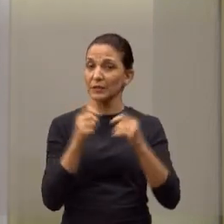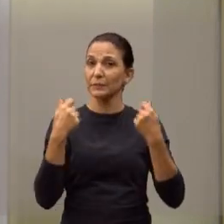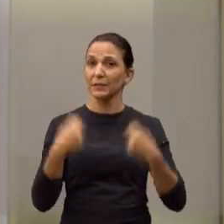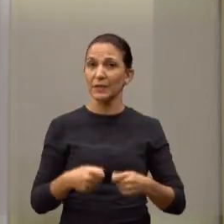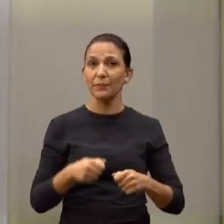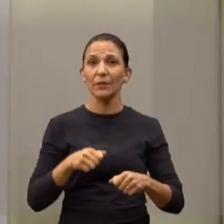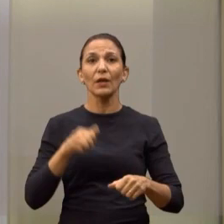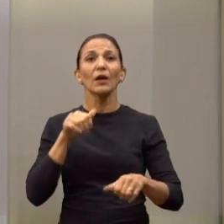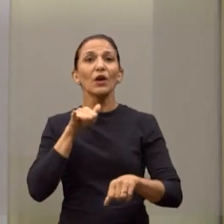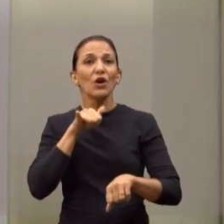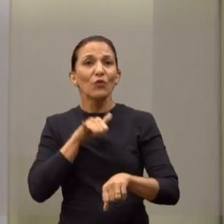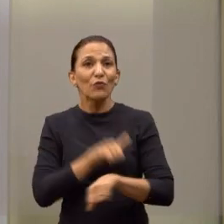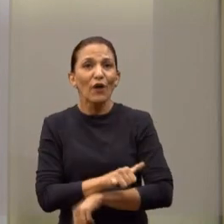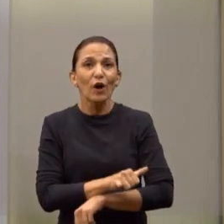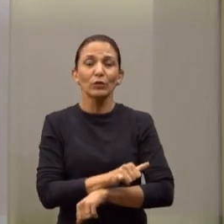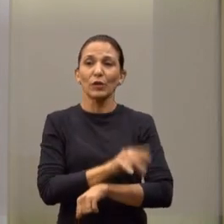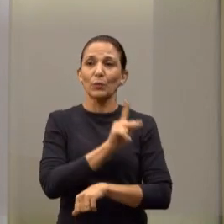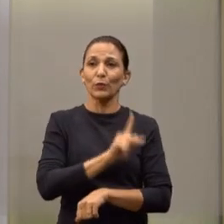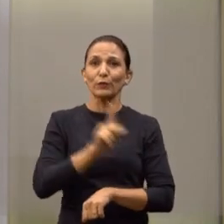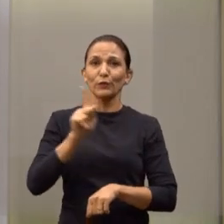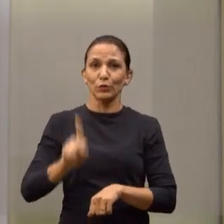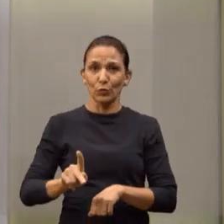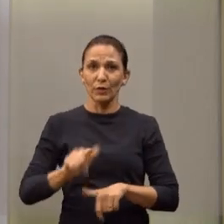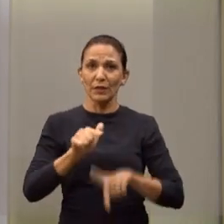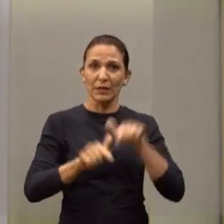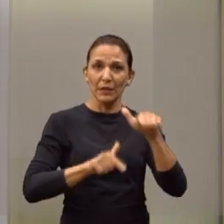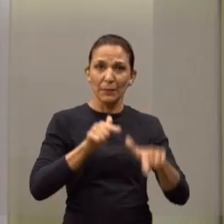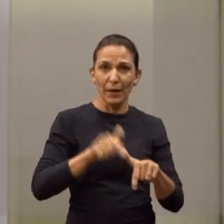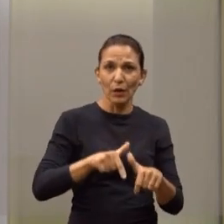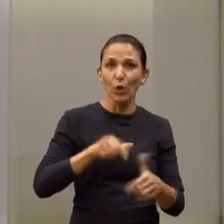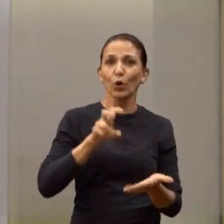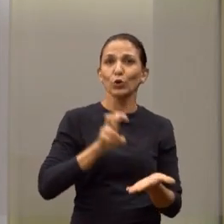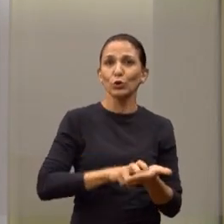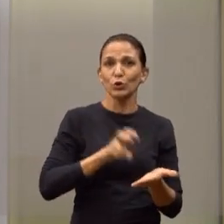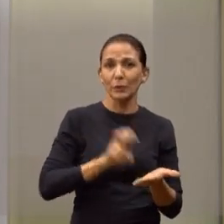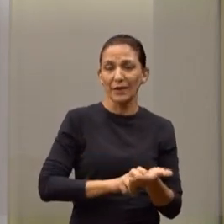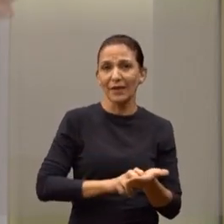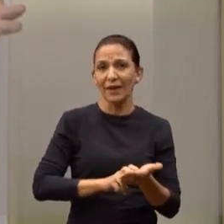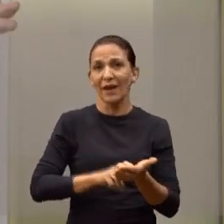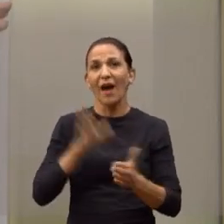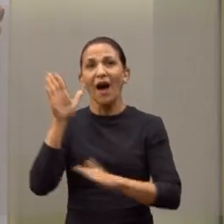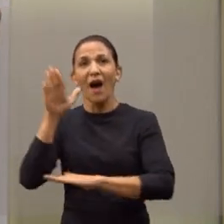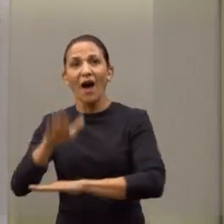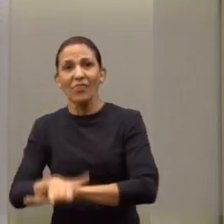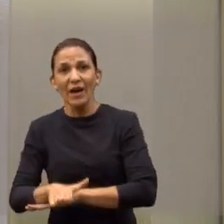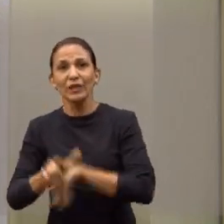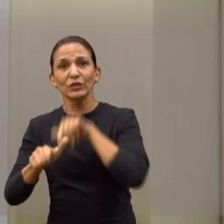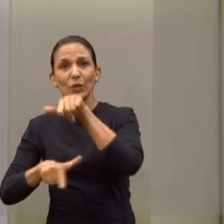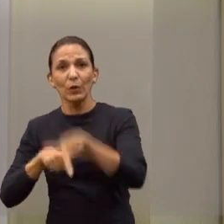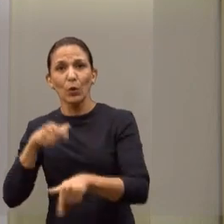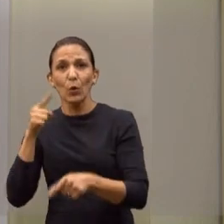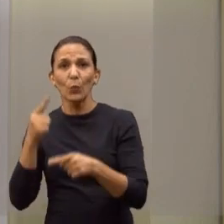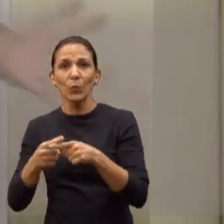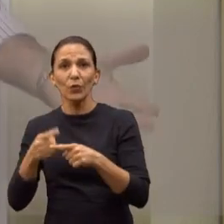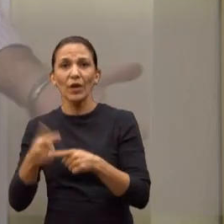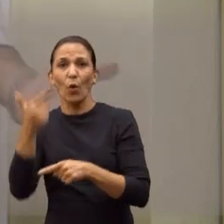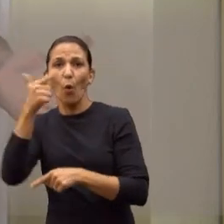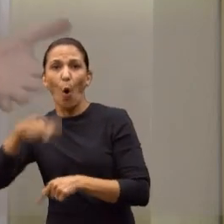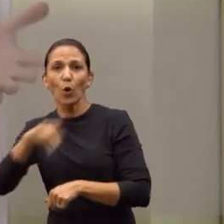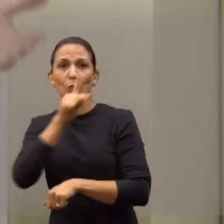professor esse professor que tava de manhã ele cumpriu a jornada fez uma jornada tarde para não ficar janela na escola